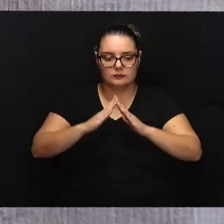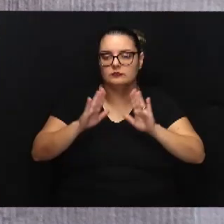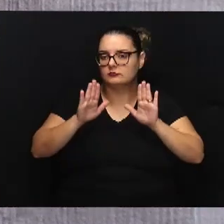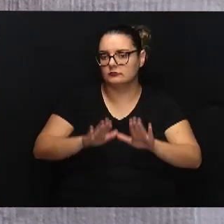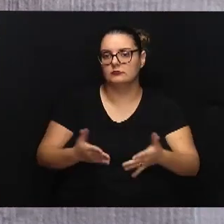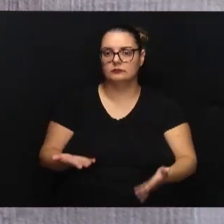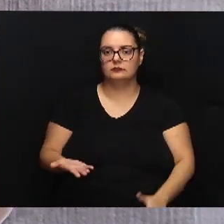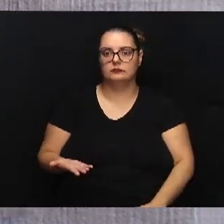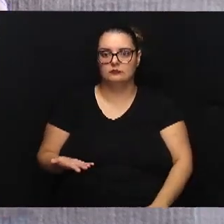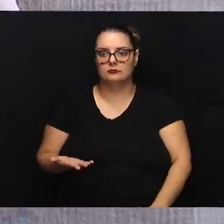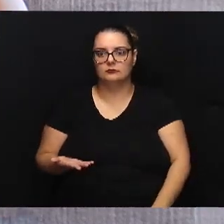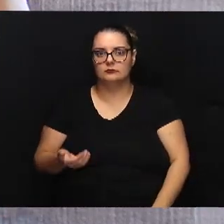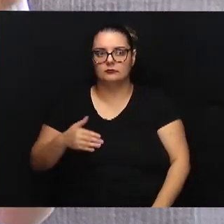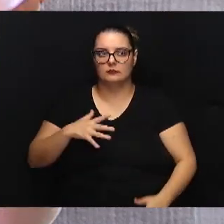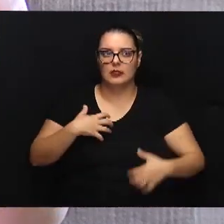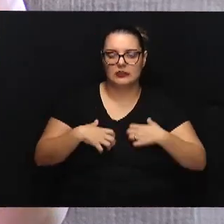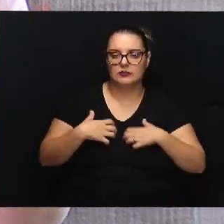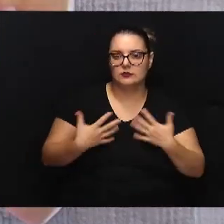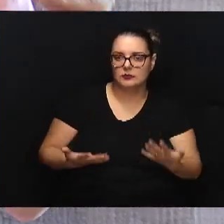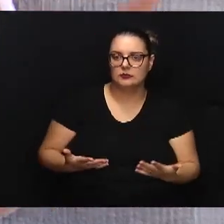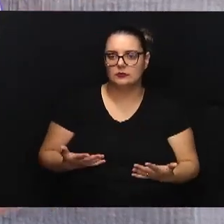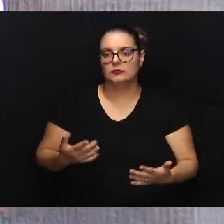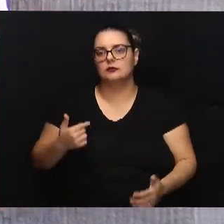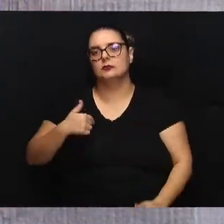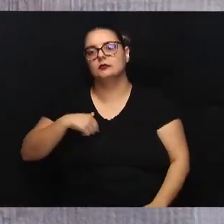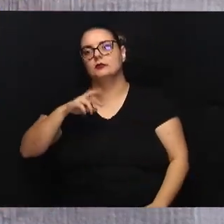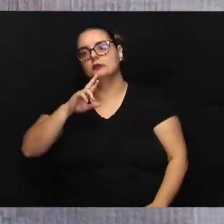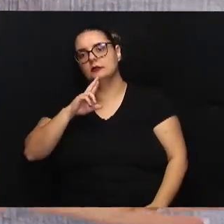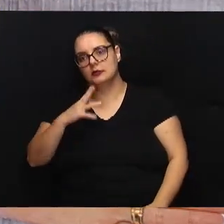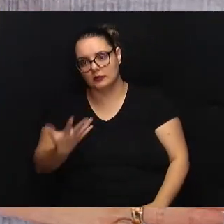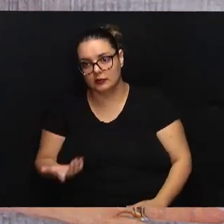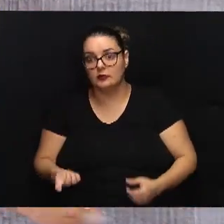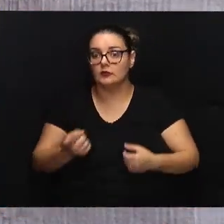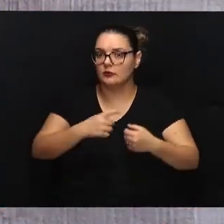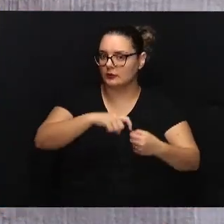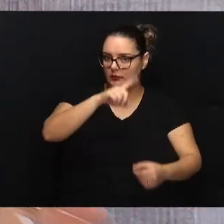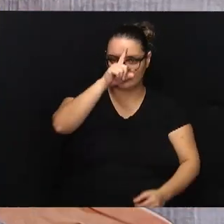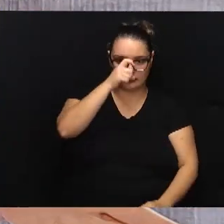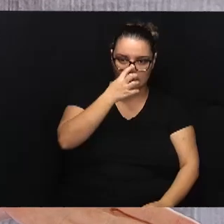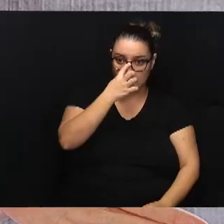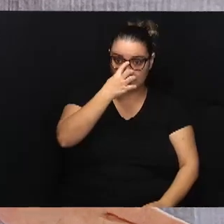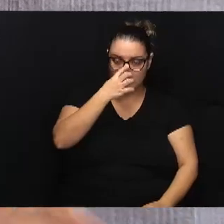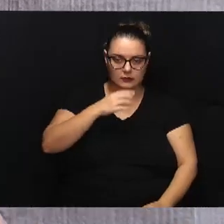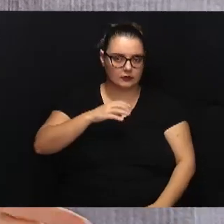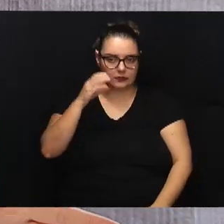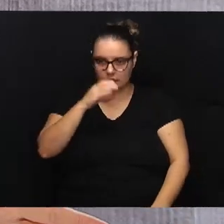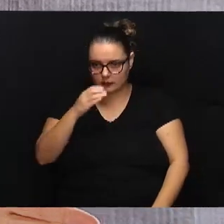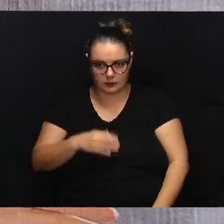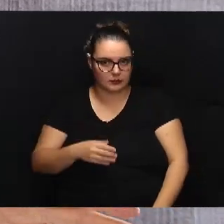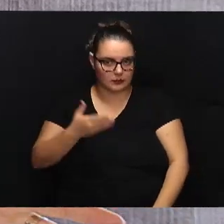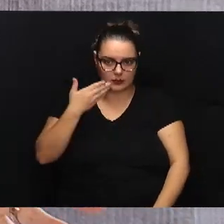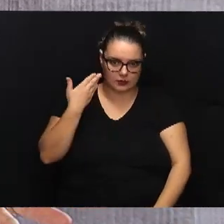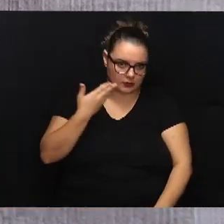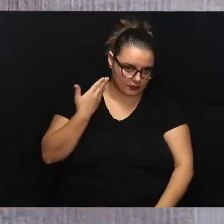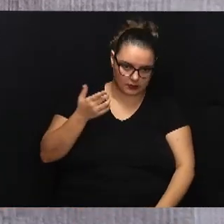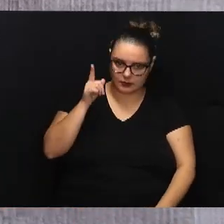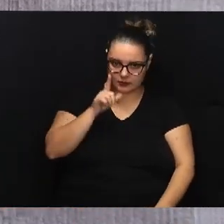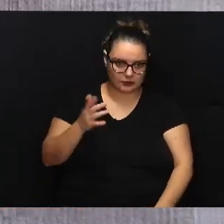mais um desespero, então eu resolvi voltar para o hospital, que foi o mais rápido e mais fácil que eu consegui,